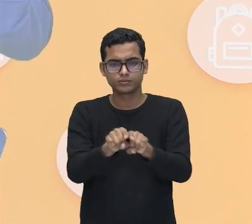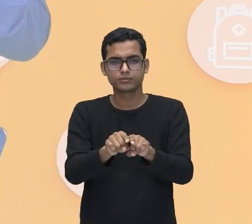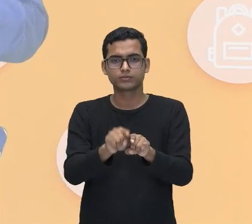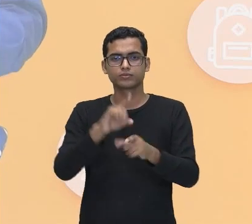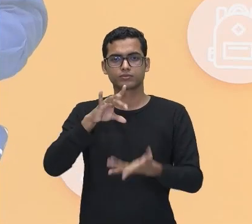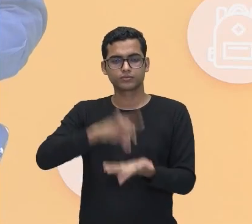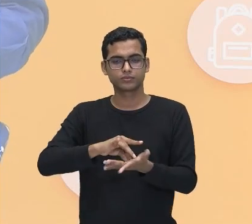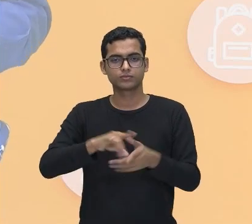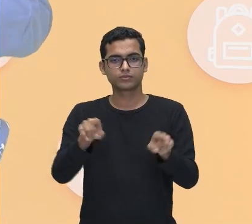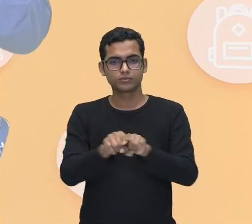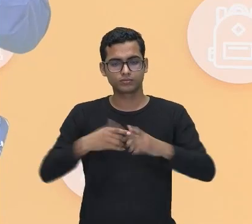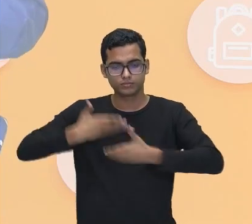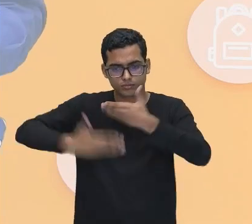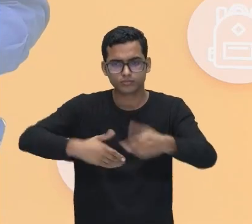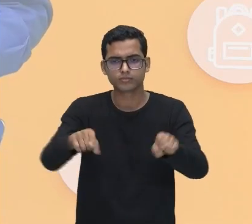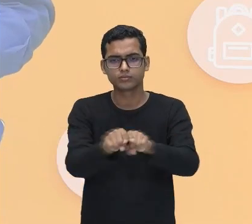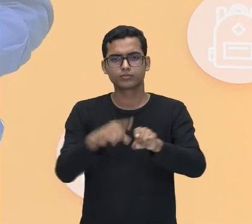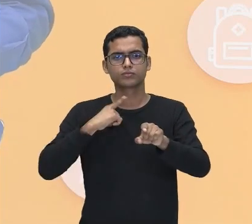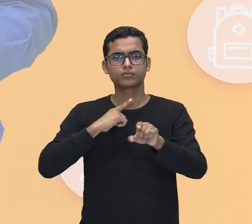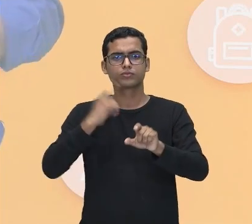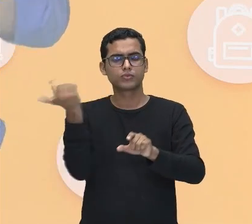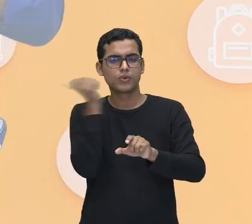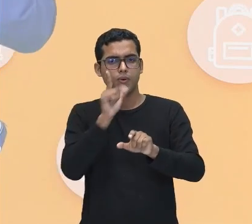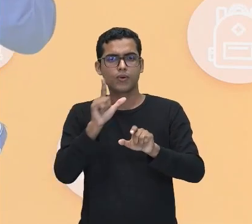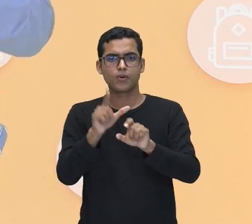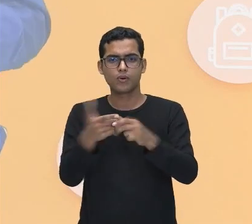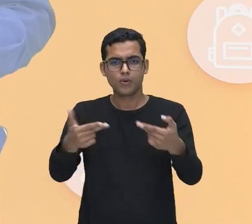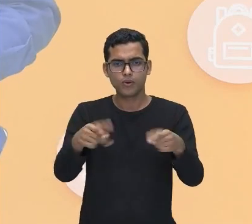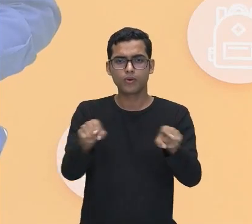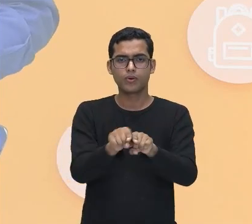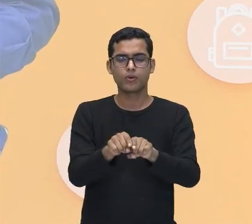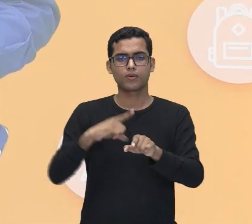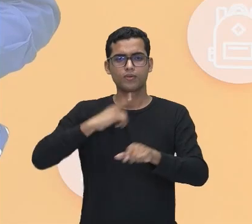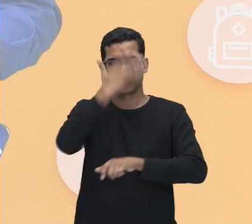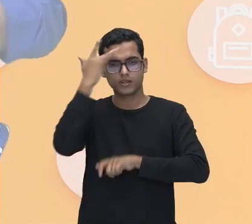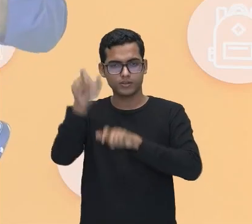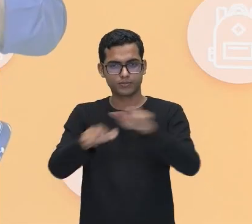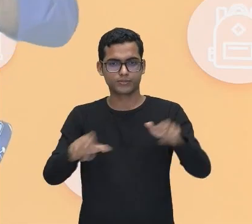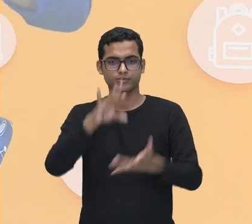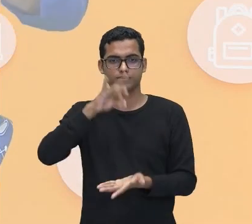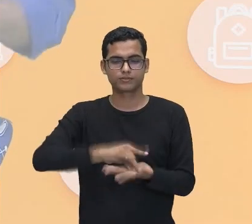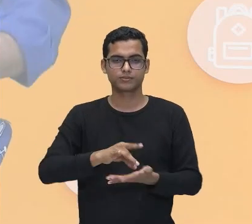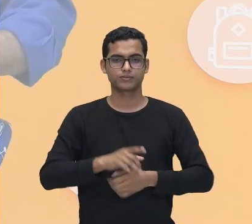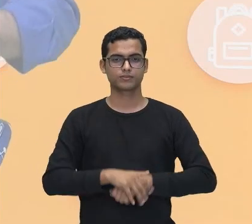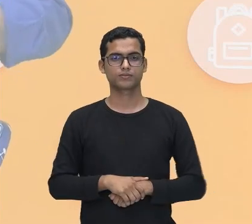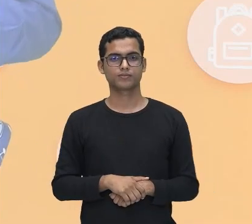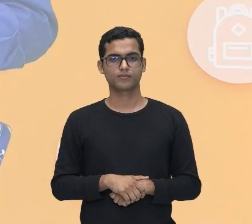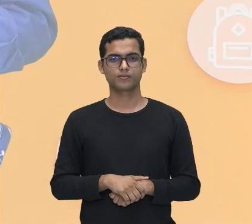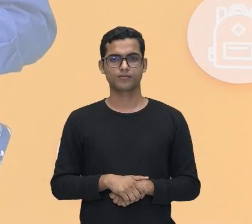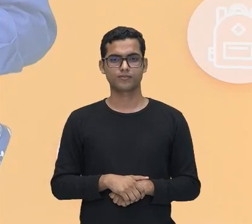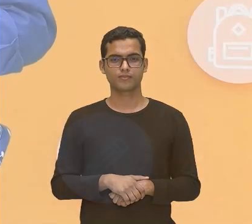a progressiva aquisição da impessoalidade